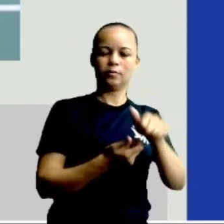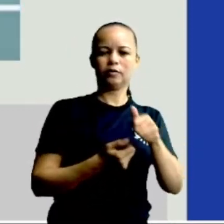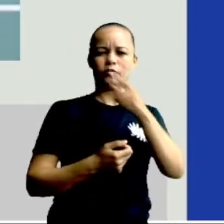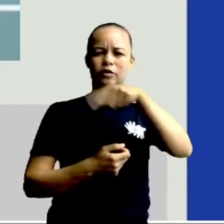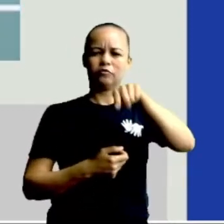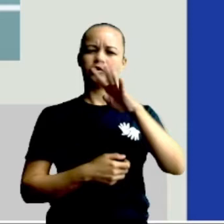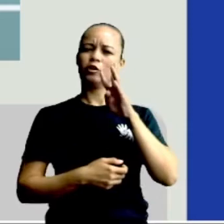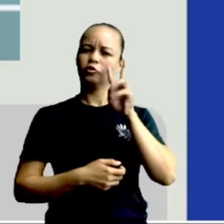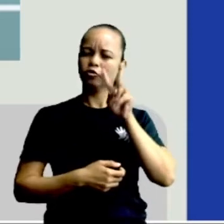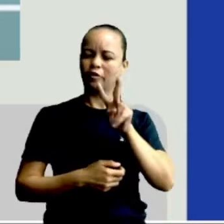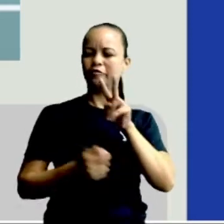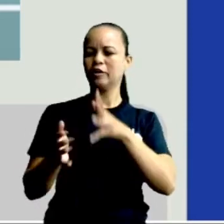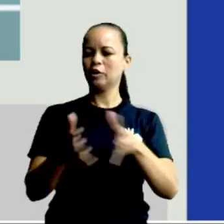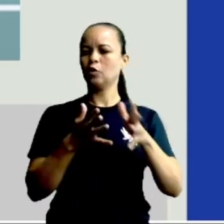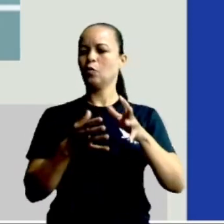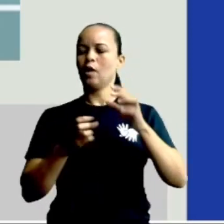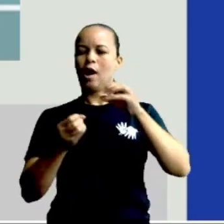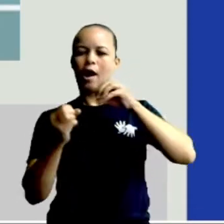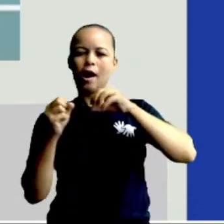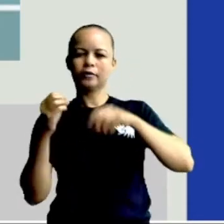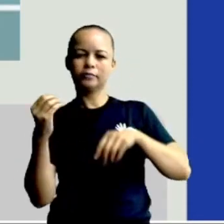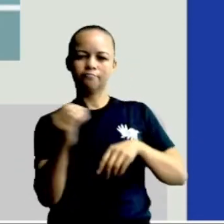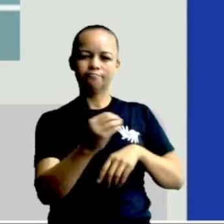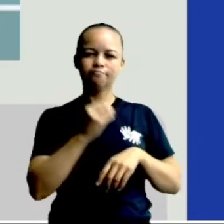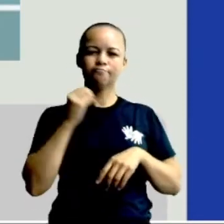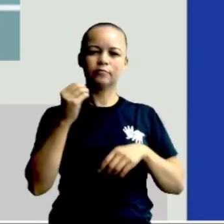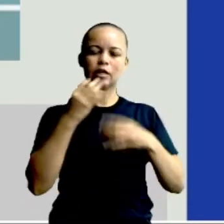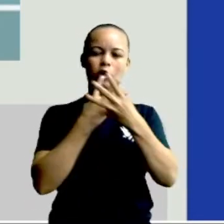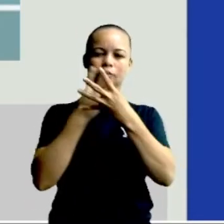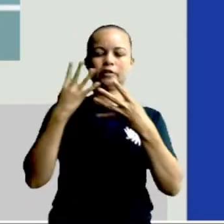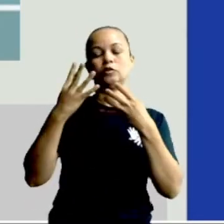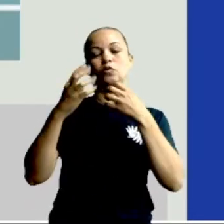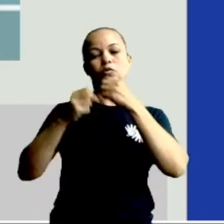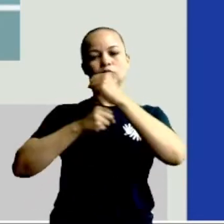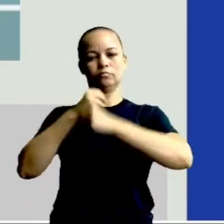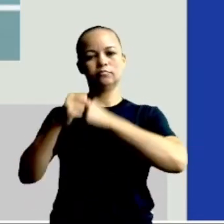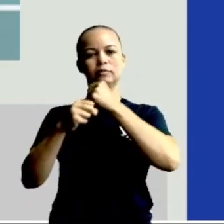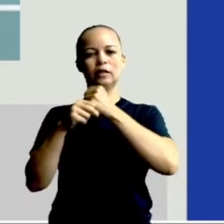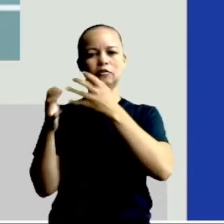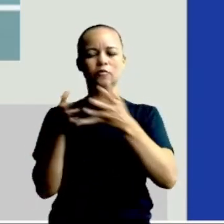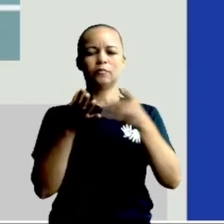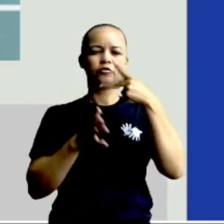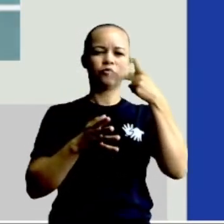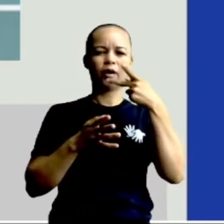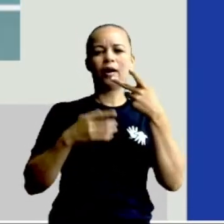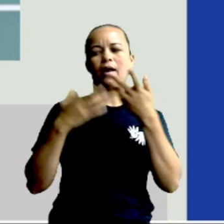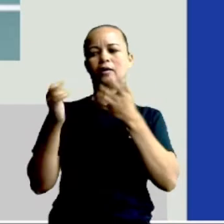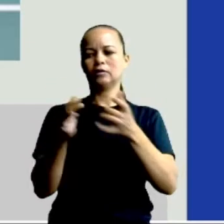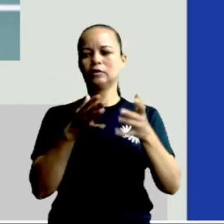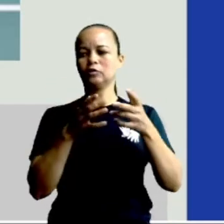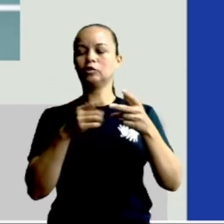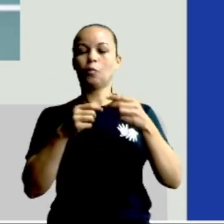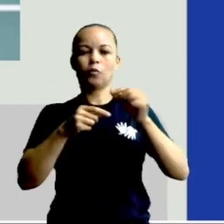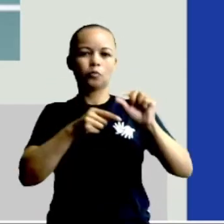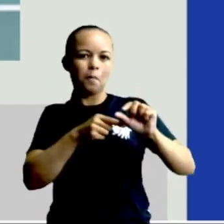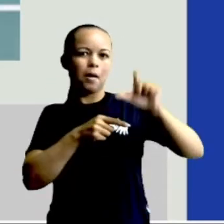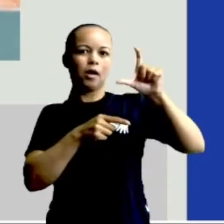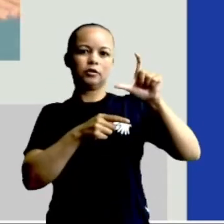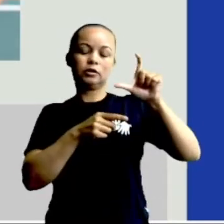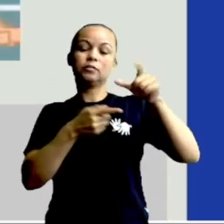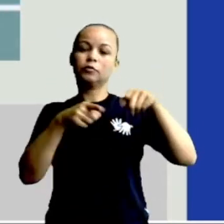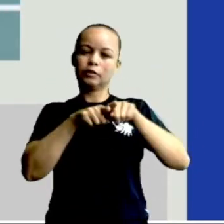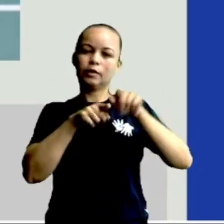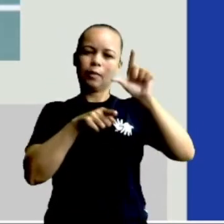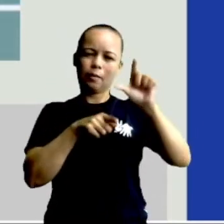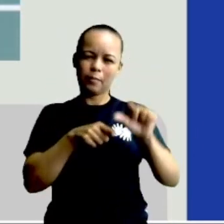viu sobre a translação e sobre as estações do ano, vamos falar sobre quando os hemisférios atingem o seu ponto máximo e